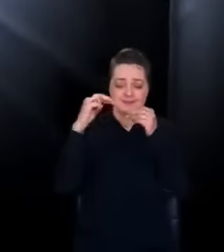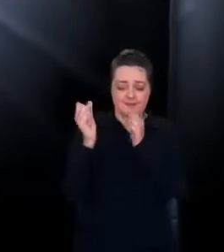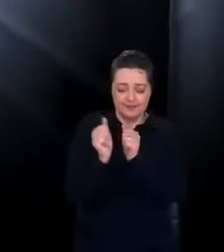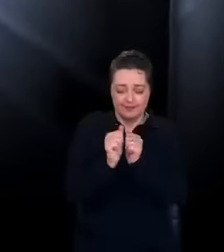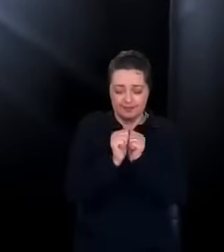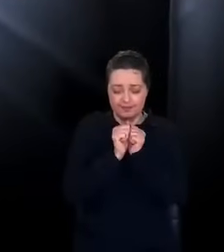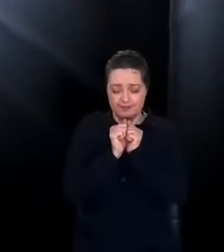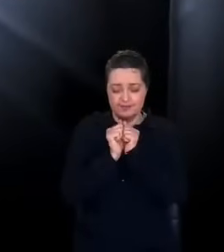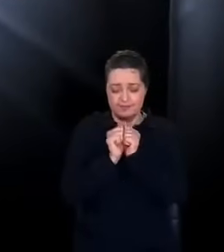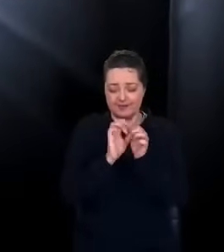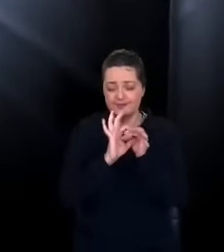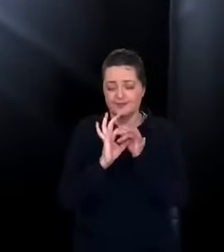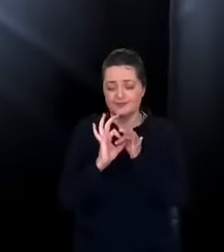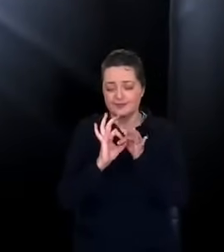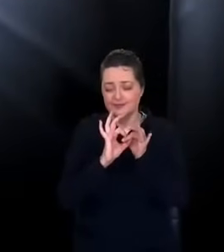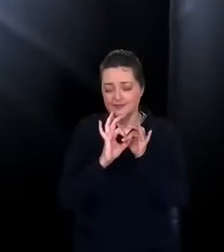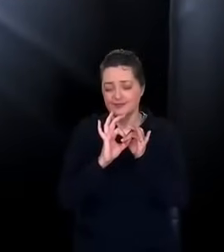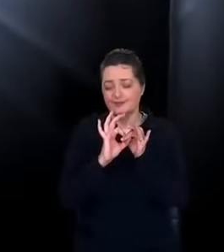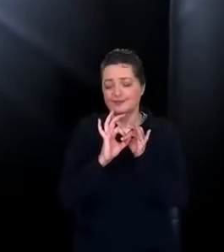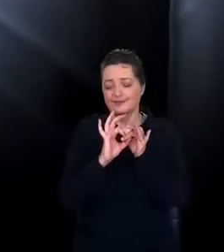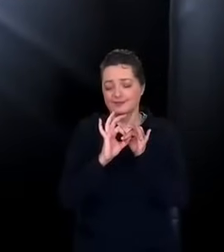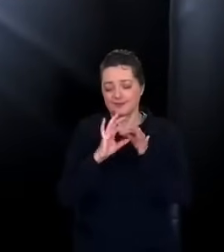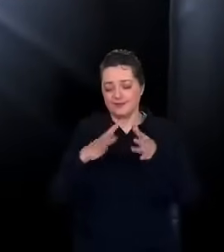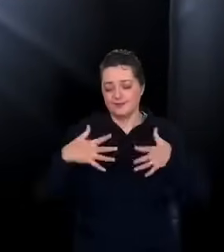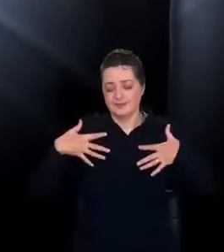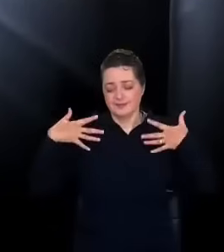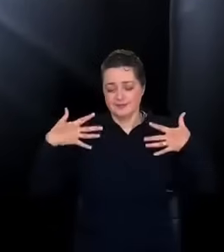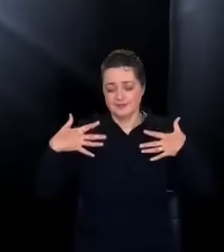Alegrar. Alegrar meu